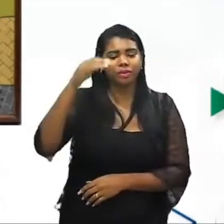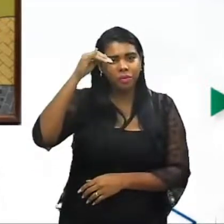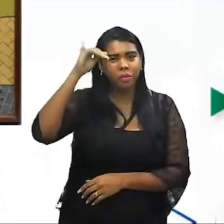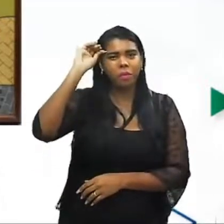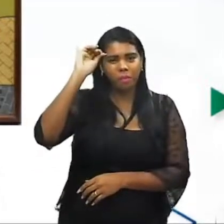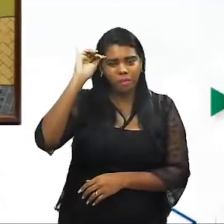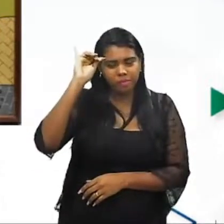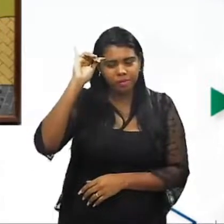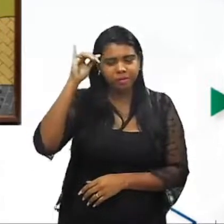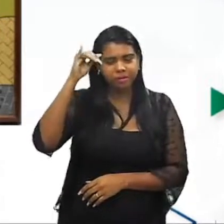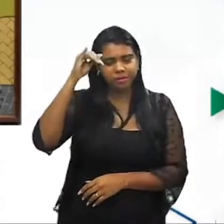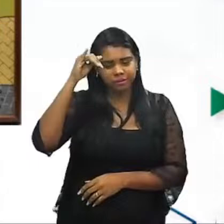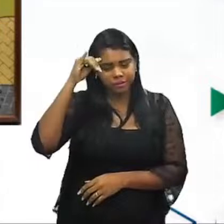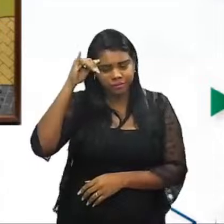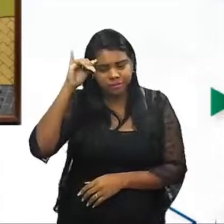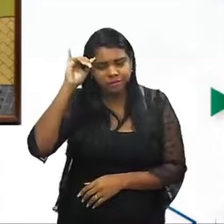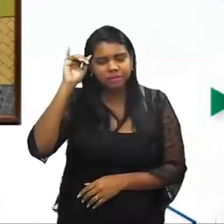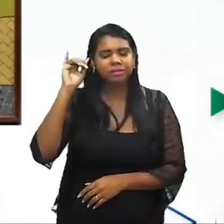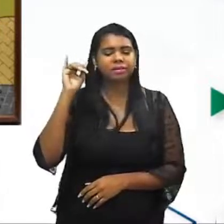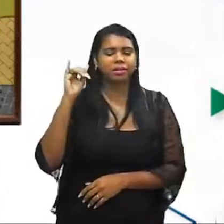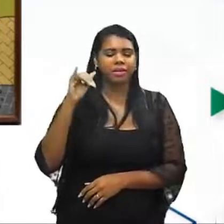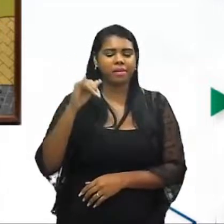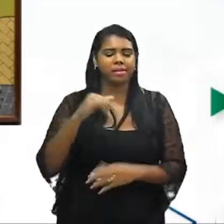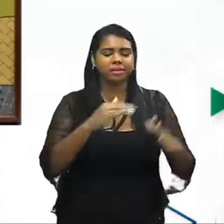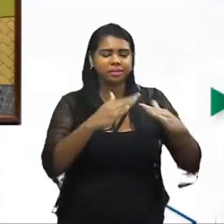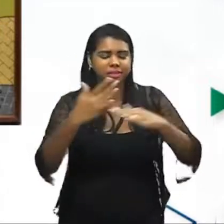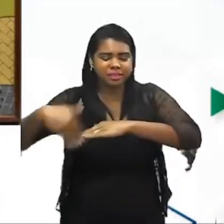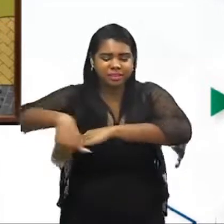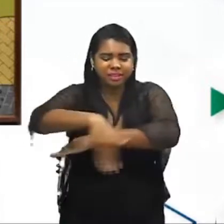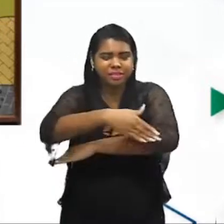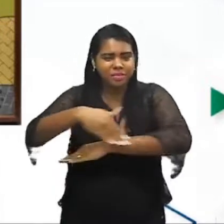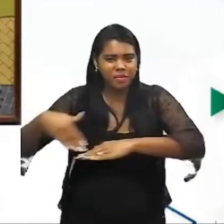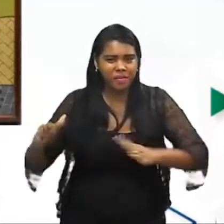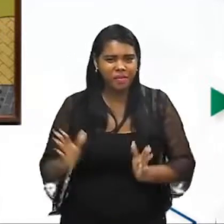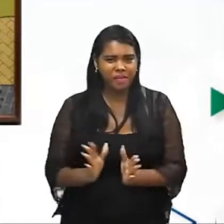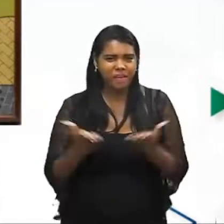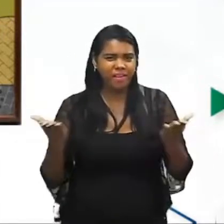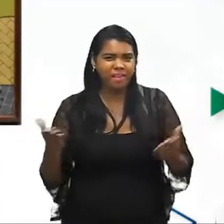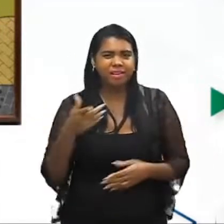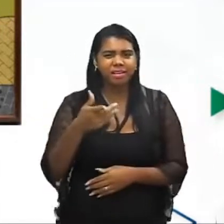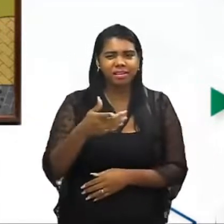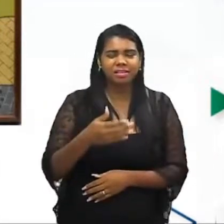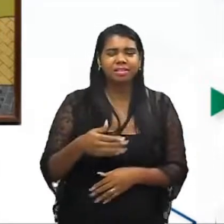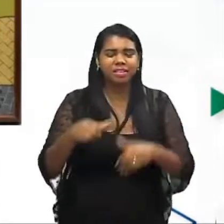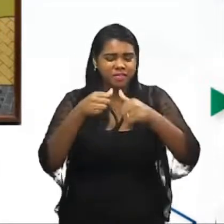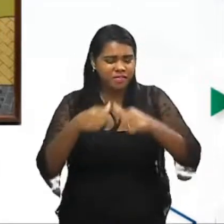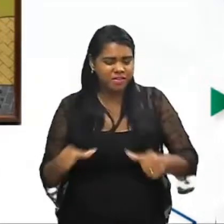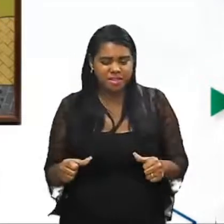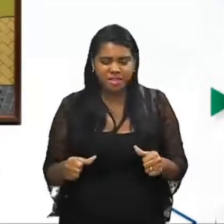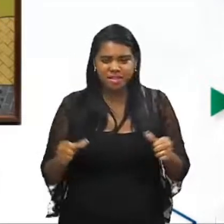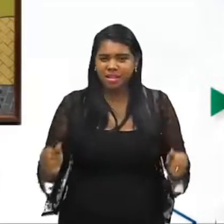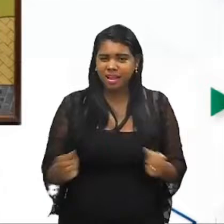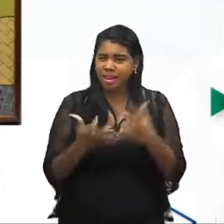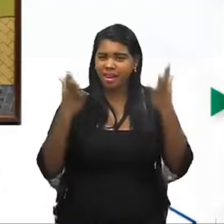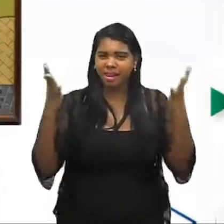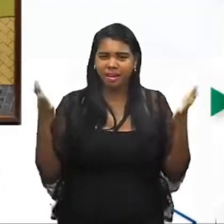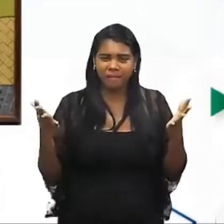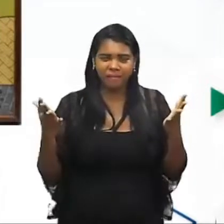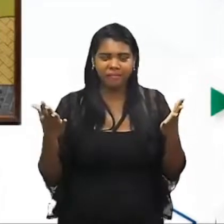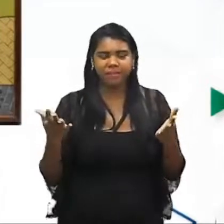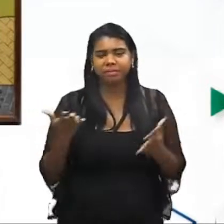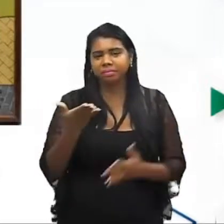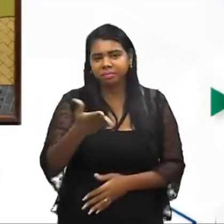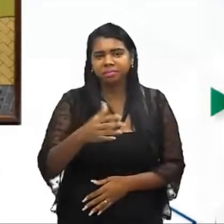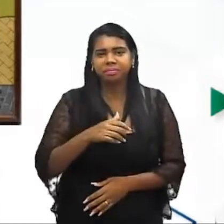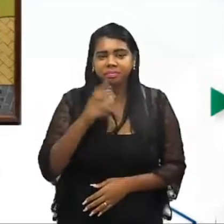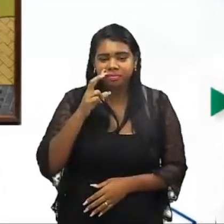Um boi que sai no seu bairro, um boi que sai na sua rua na época de carnaval, que você está lá naquela festança. Então aqui tem, se